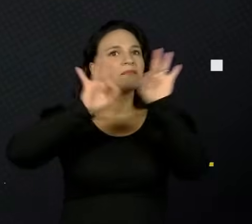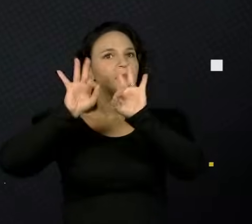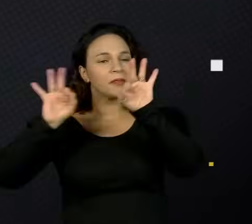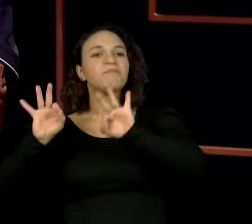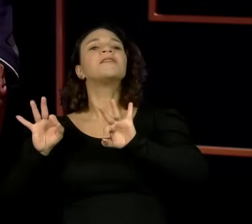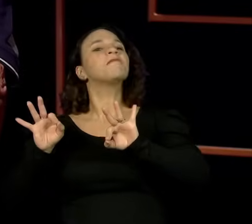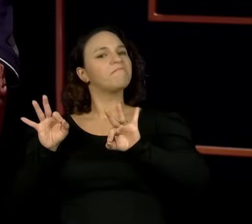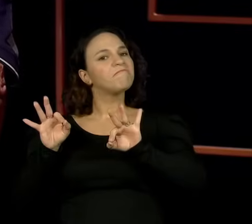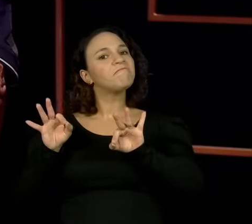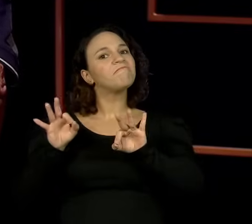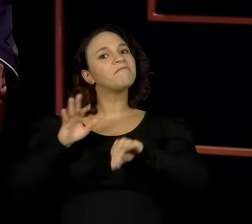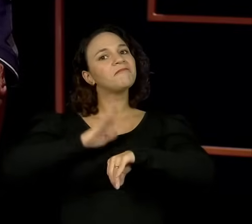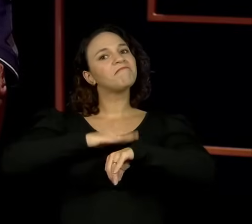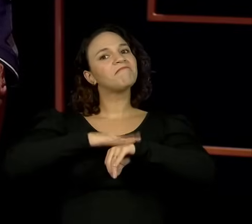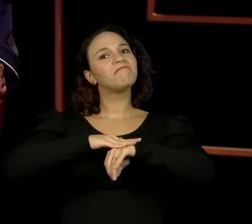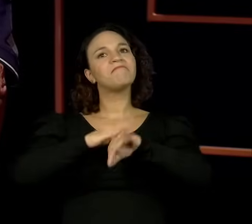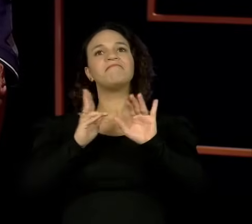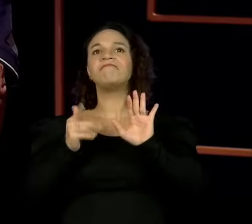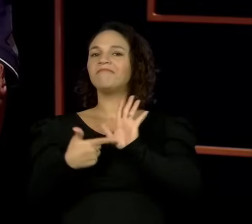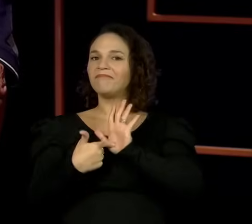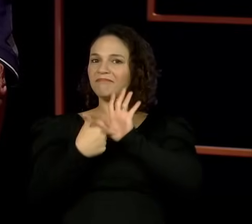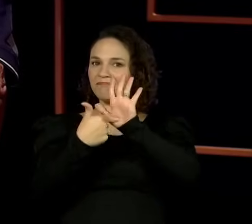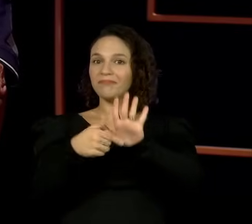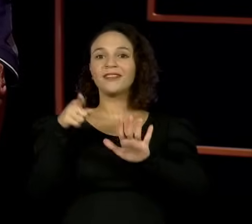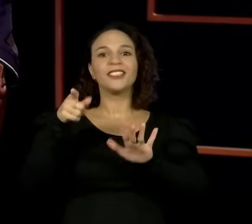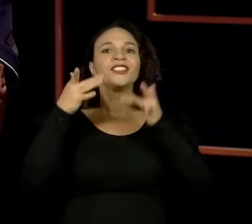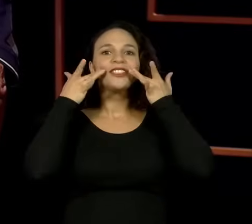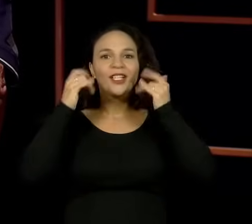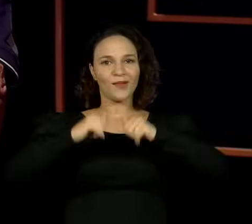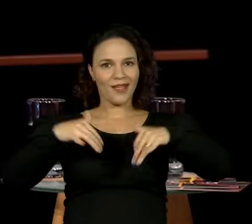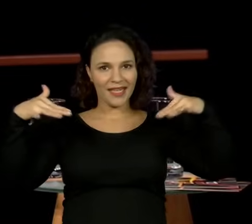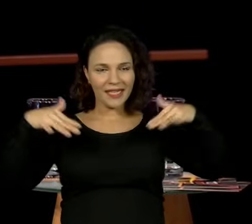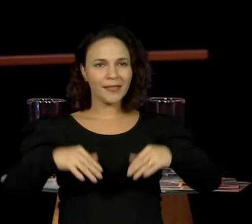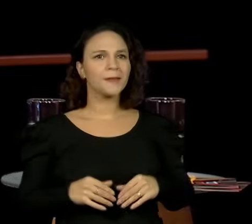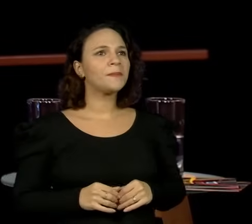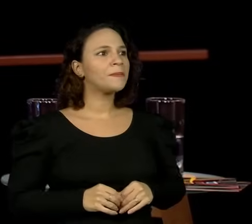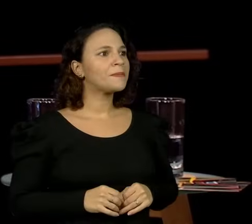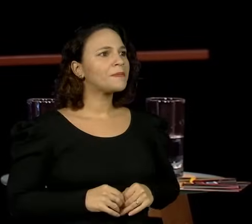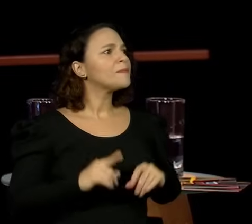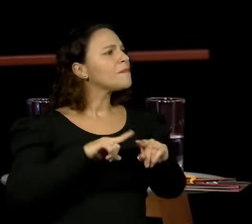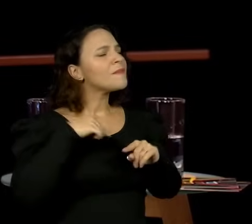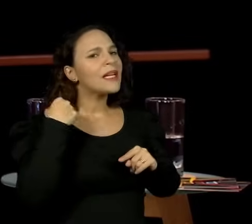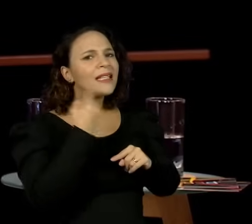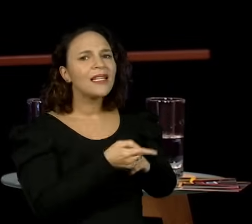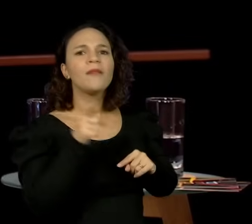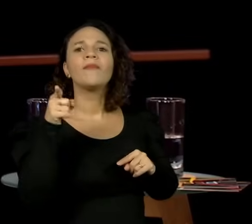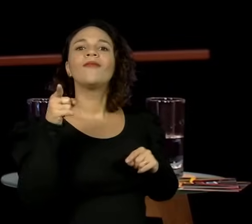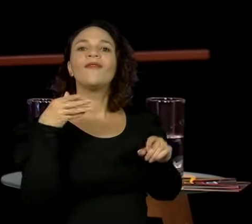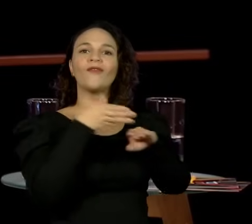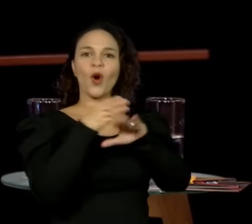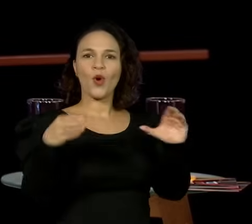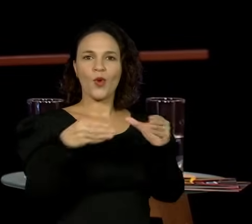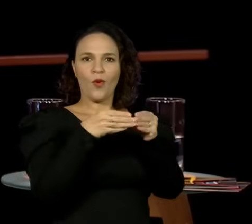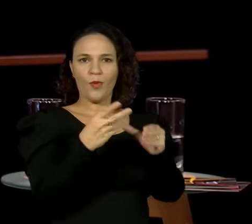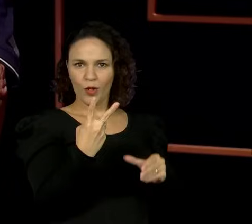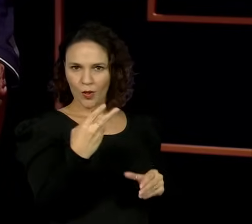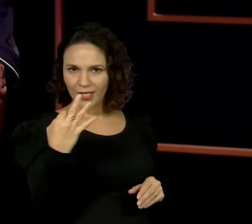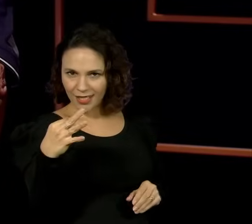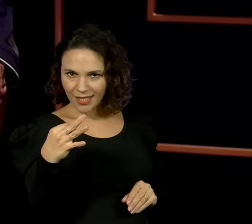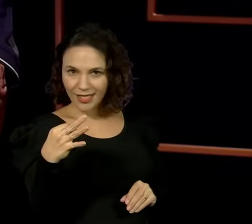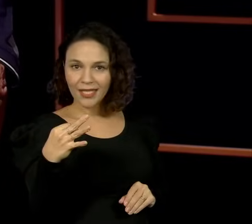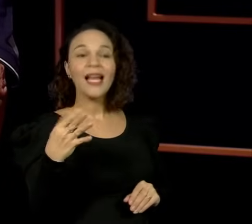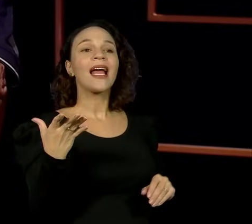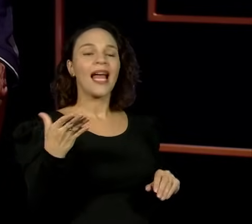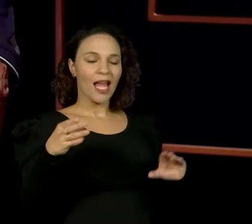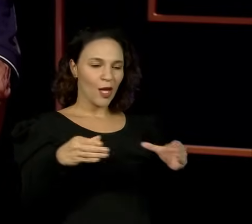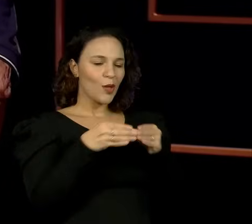fizemos o espetáculo no Teatro de Arena. E aí você faz parte do grupo 2 do Teatro de Arena, Sim. o